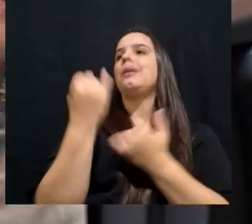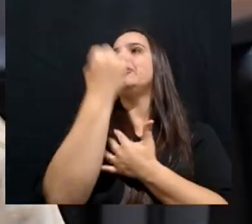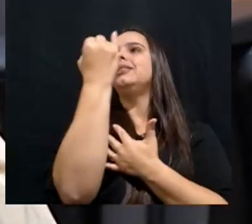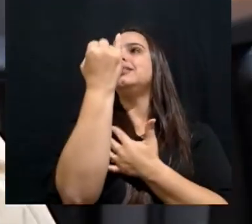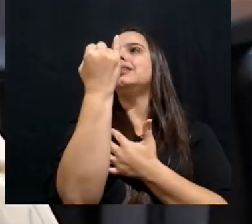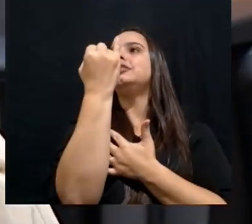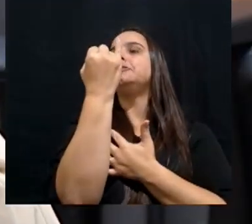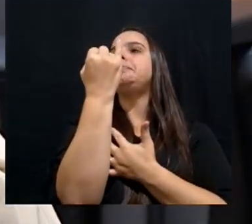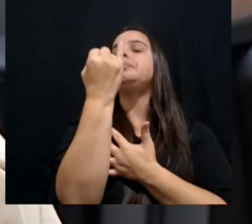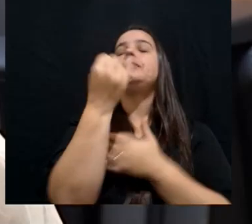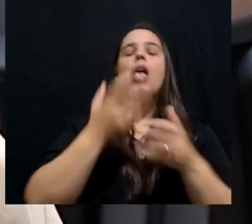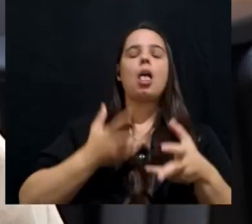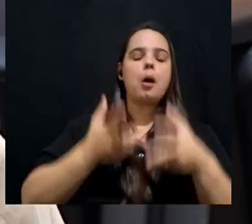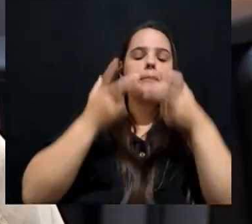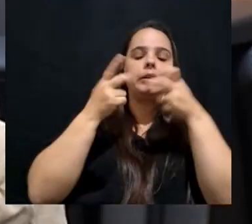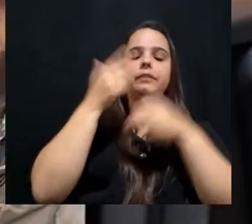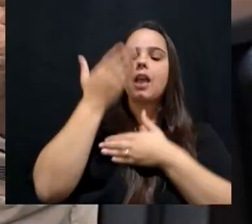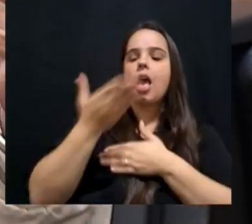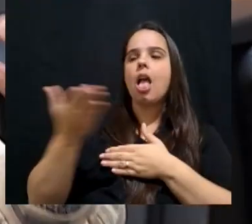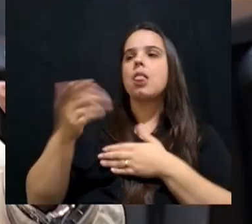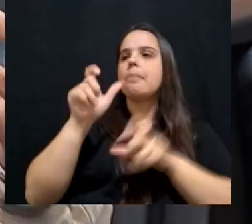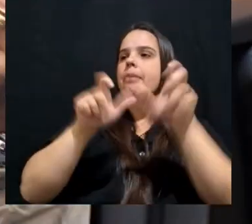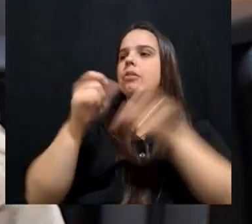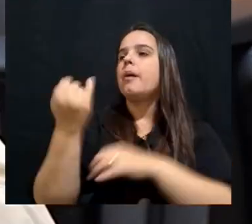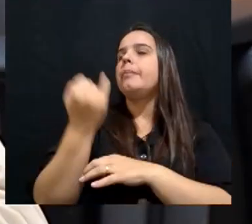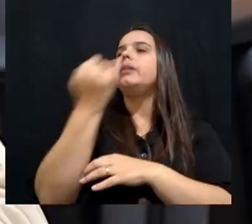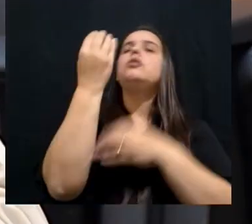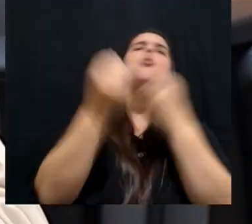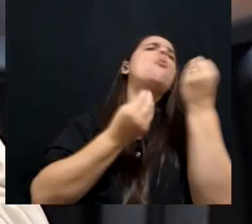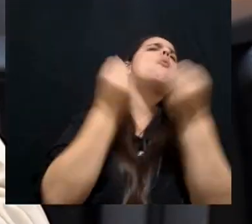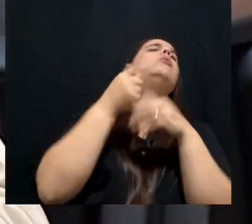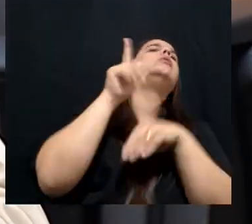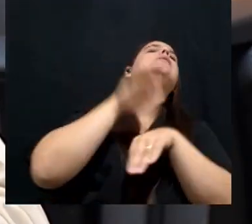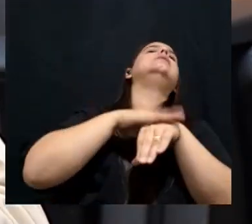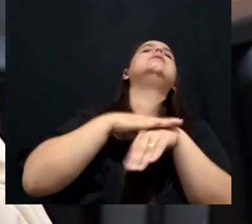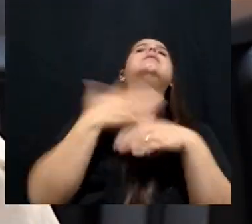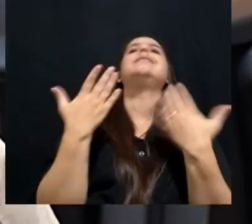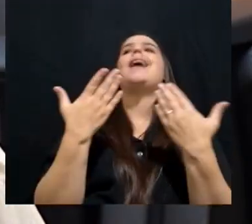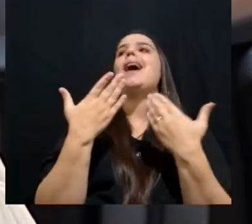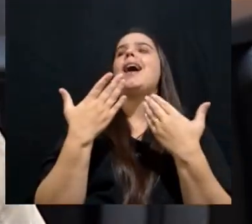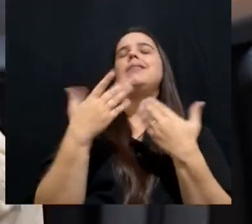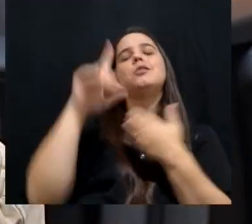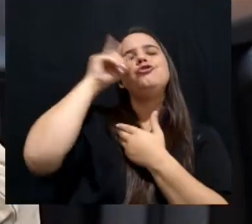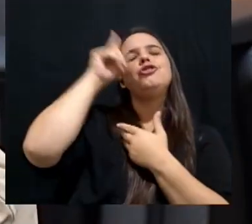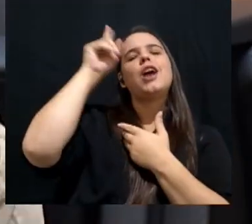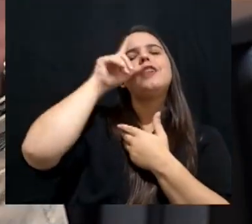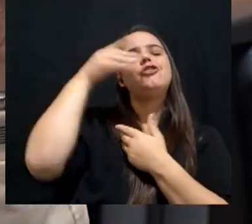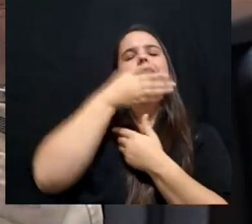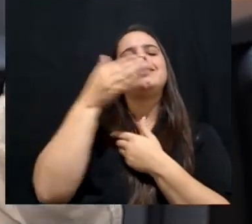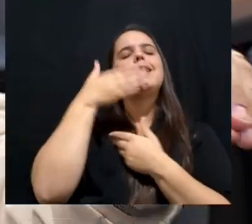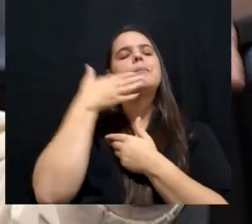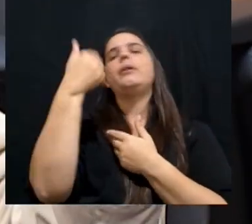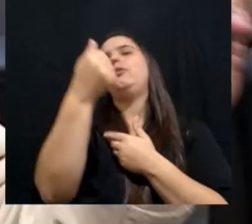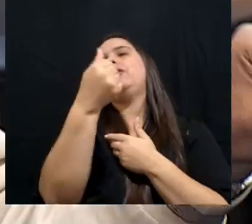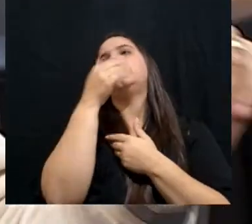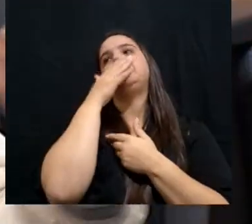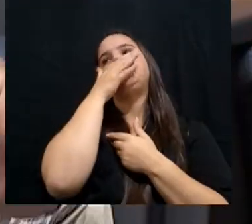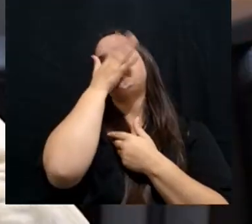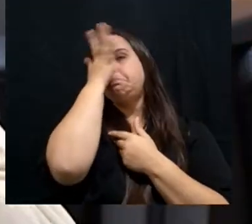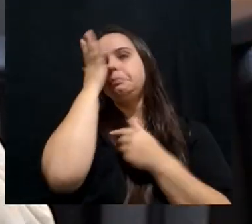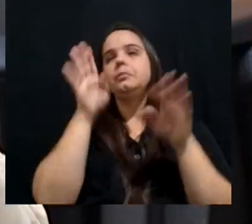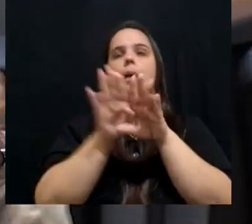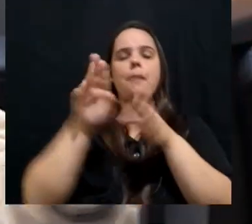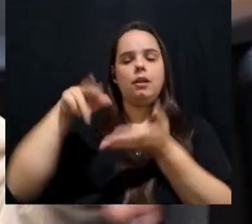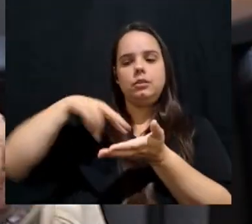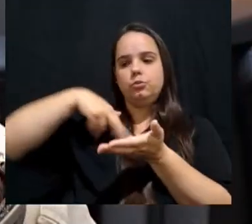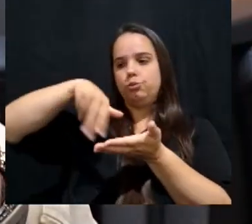enxerga eles. E como que a gente pode fazer essa escuta para melhorar o dia a dia? Então, além do grande baile, tem que fazer as ações